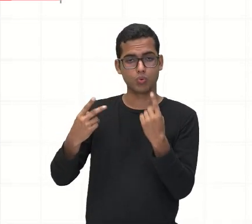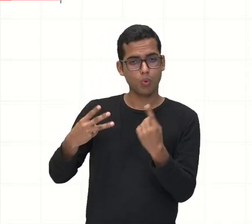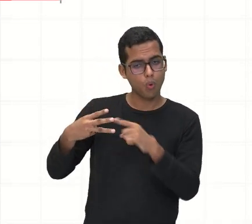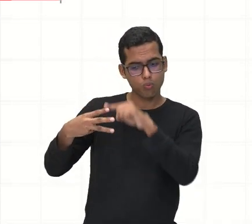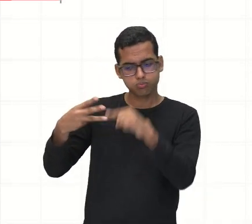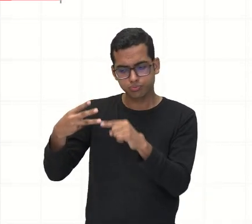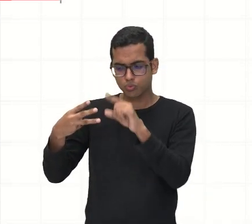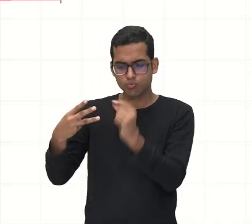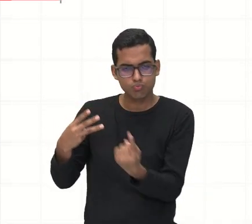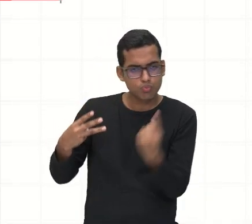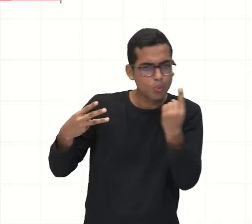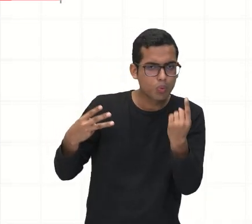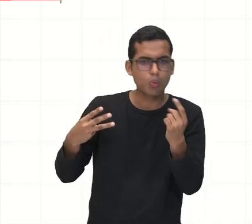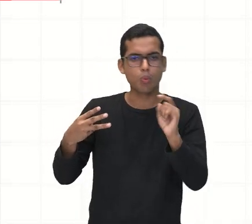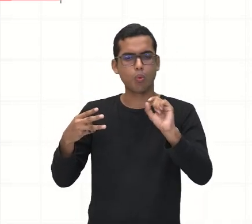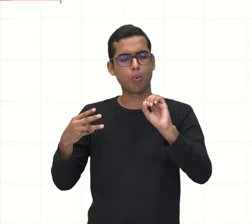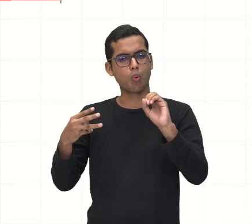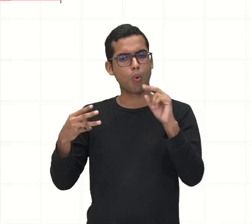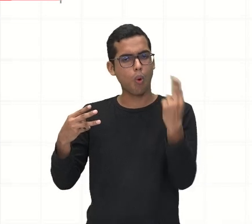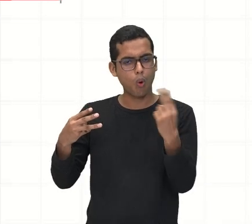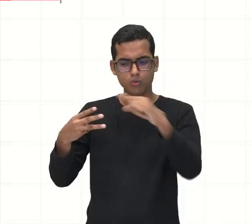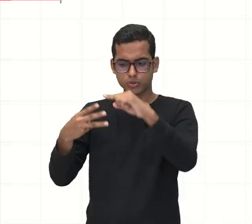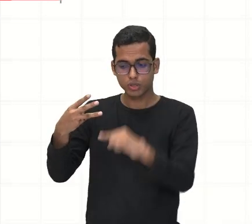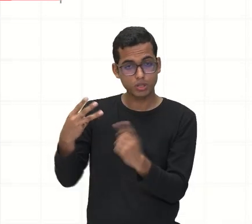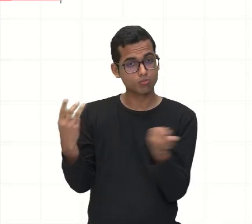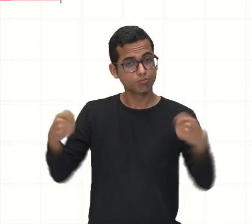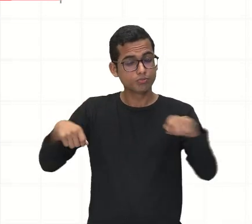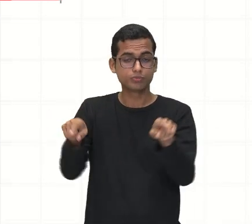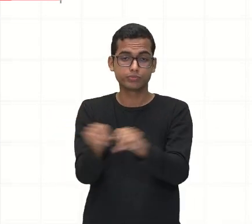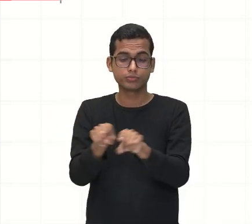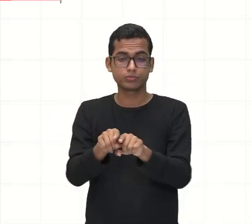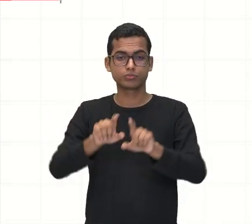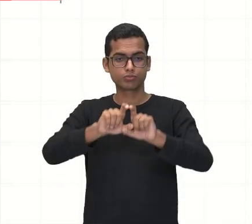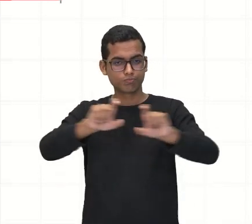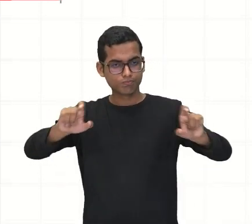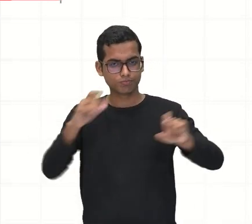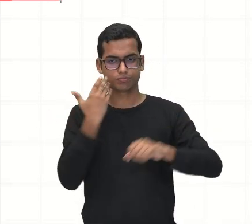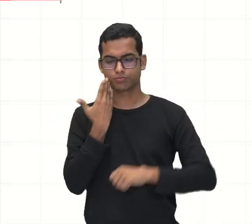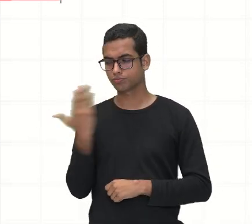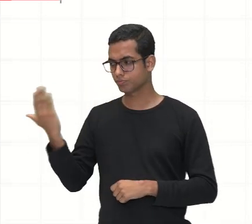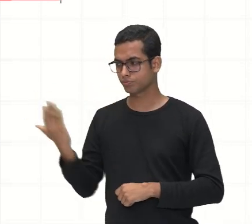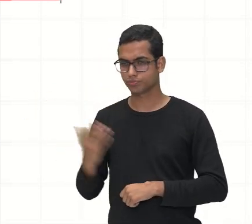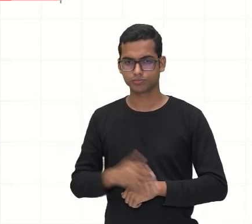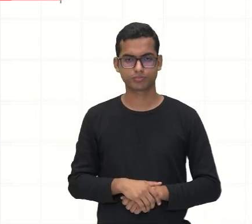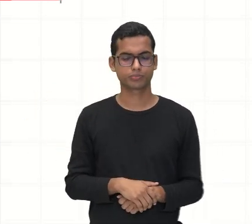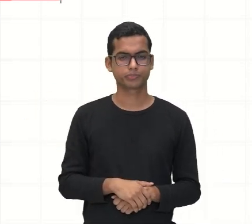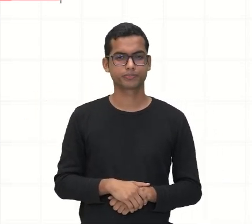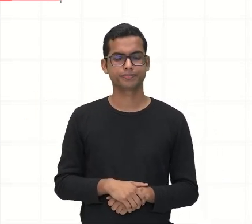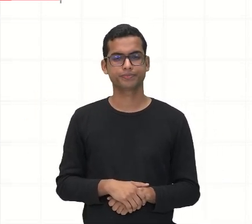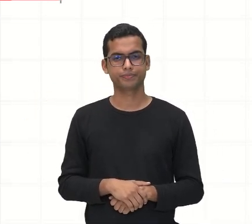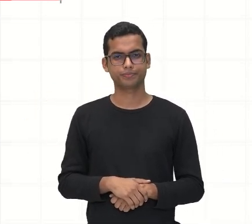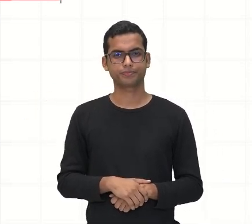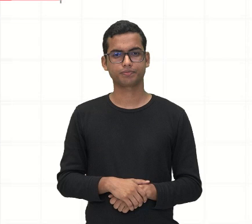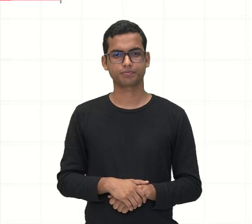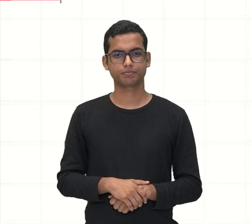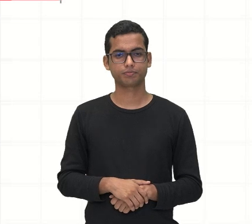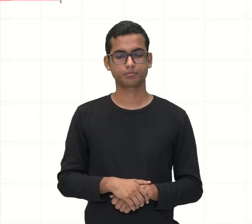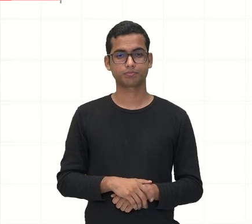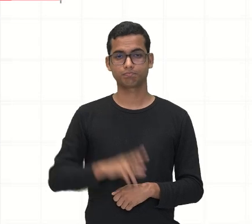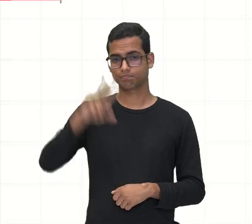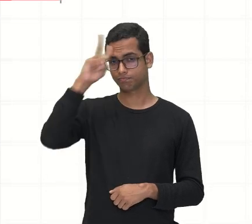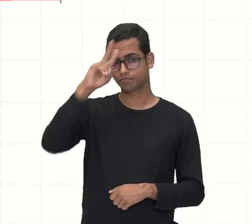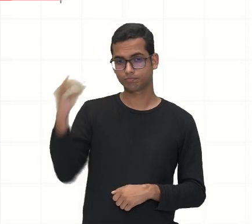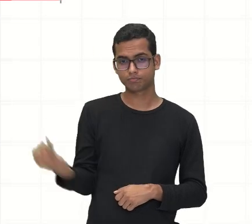tiver esses sinais de reunião, que são parênteses, colchetes e chaves, nós vamos primeiro resolver